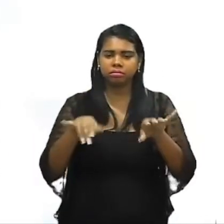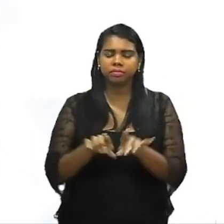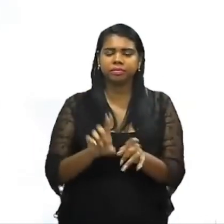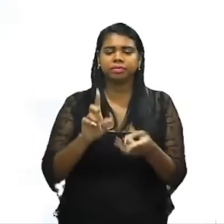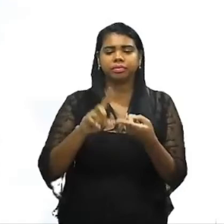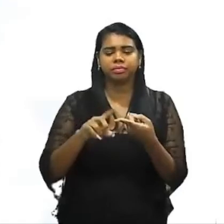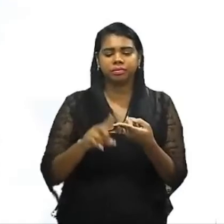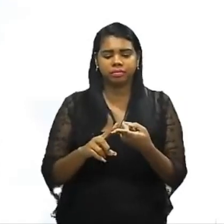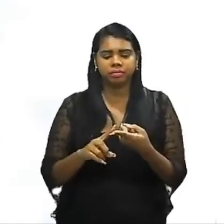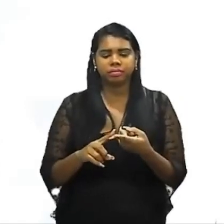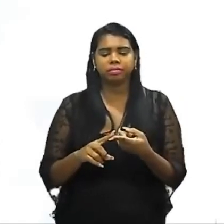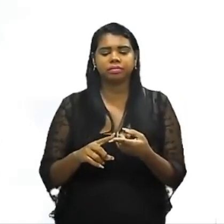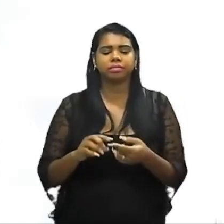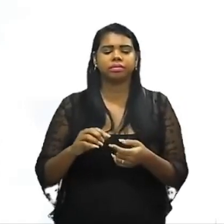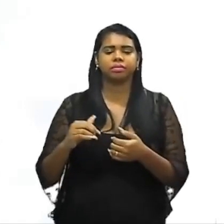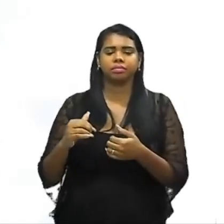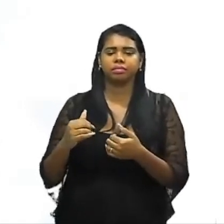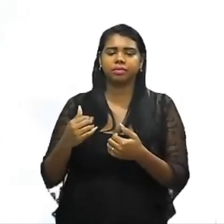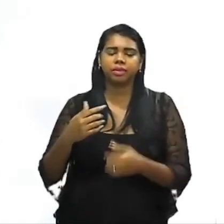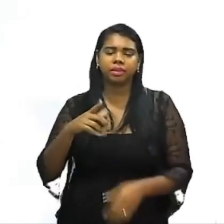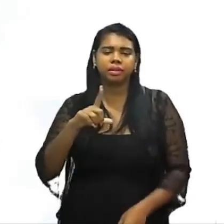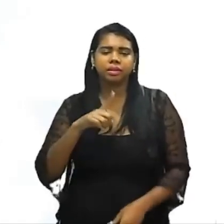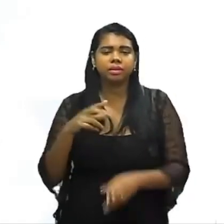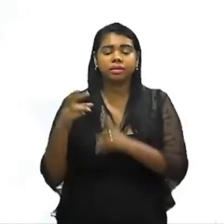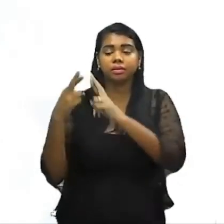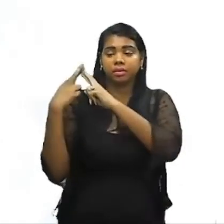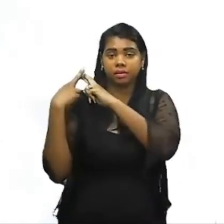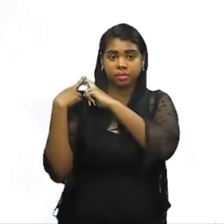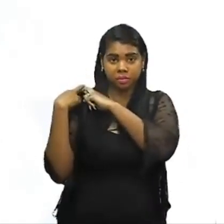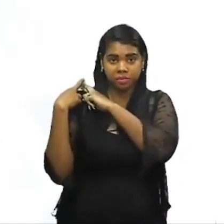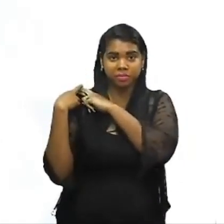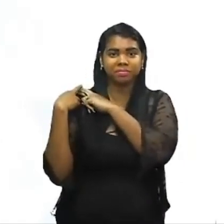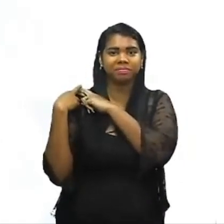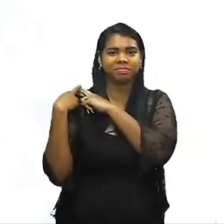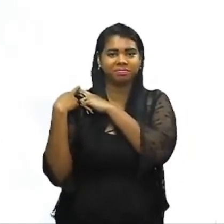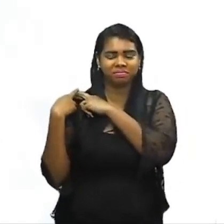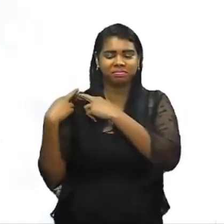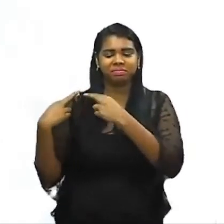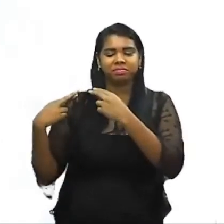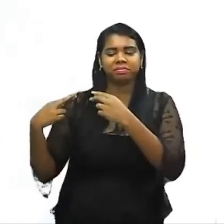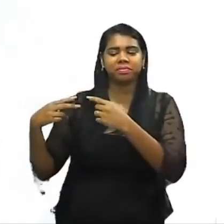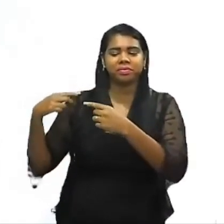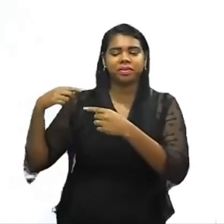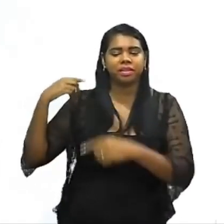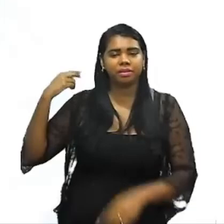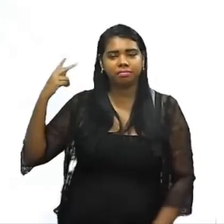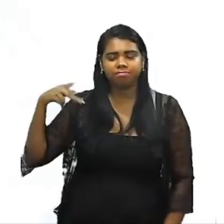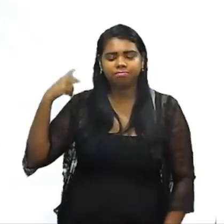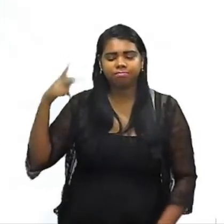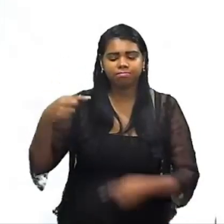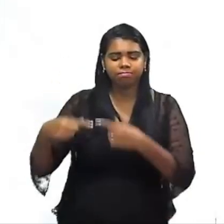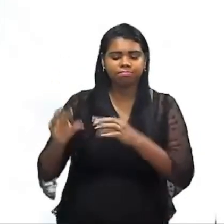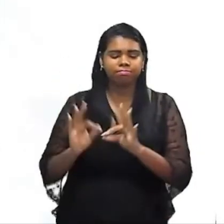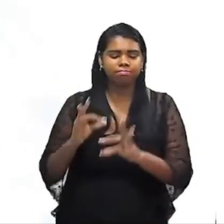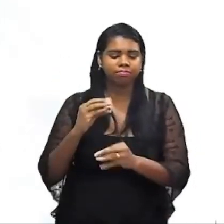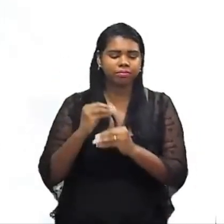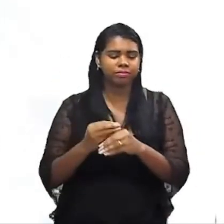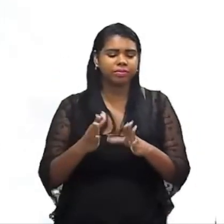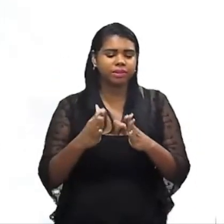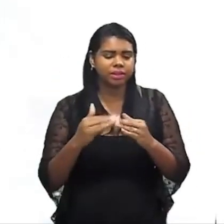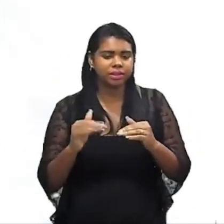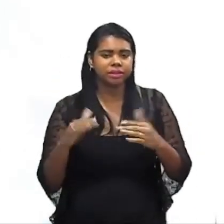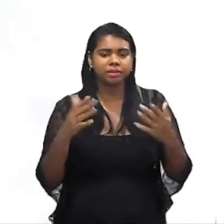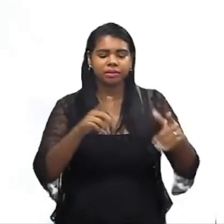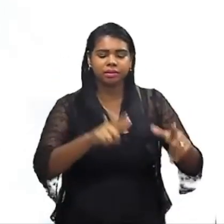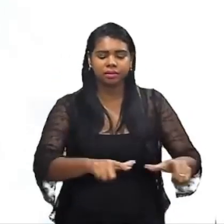essa diquinha que eu dei dele ter sido responsável aí por politicamente fazer essa solicitação de que o